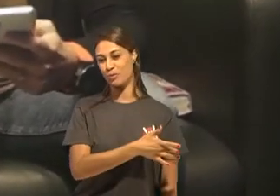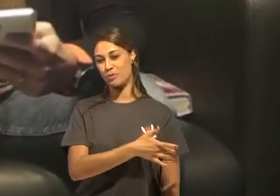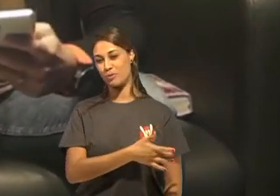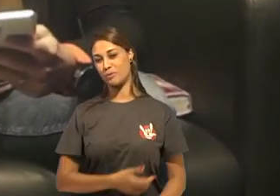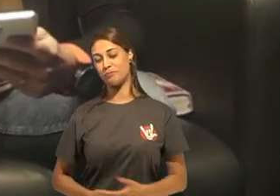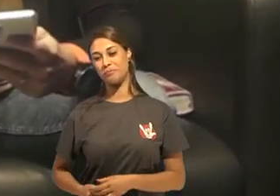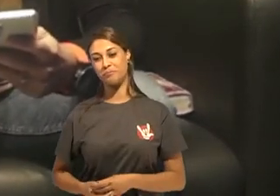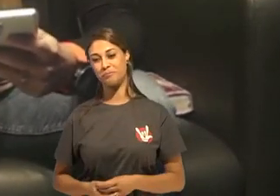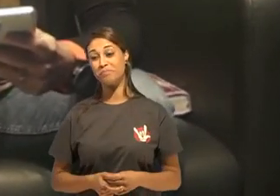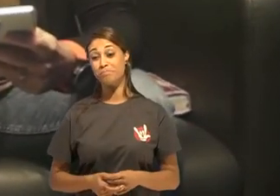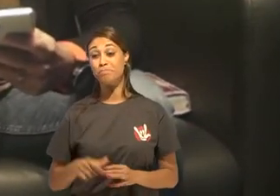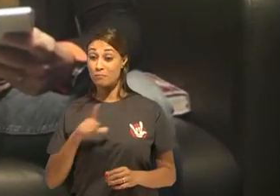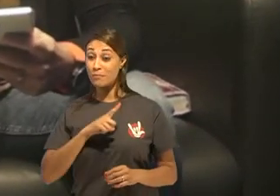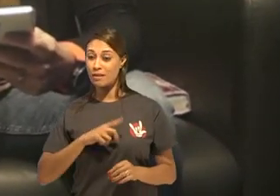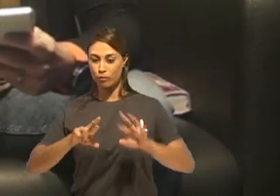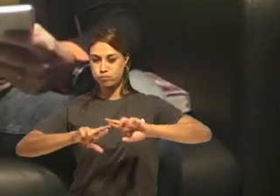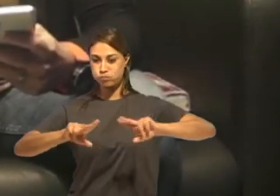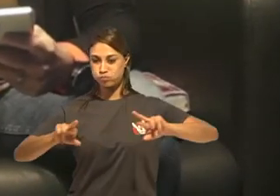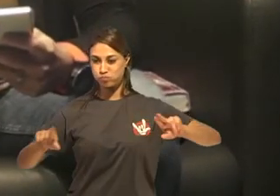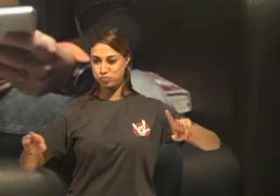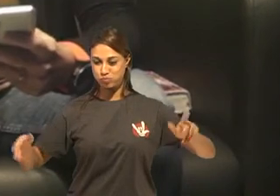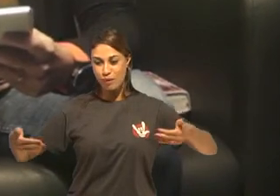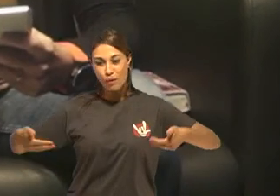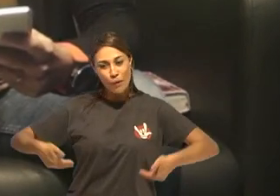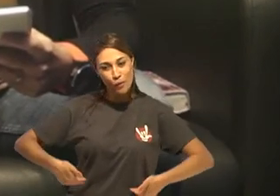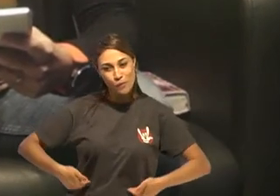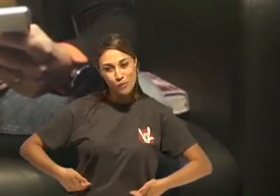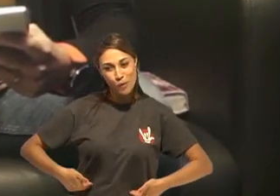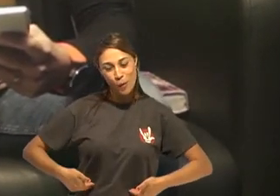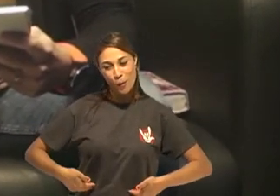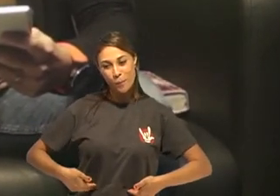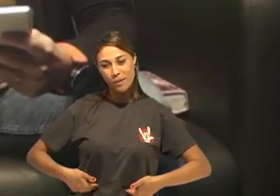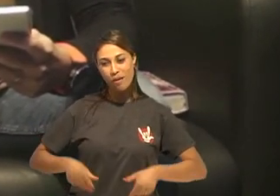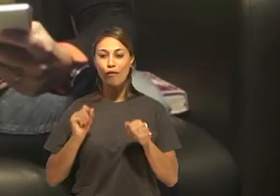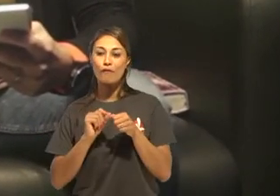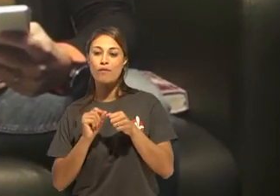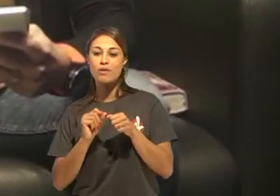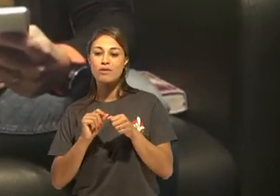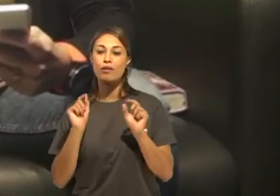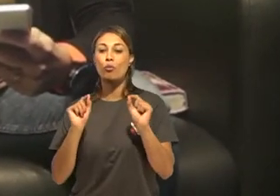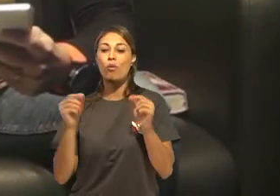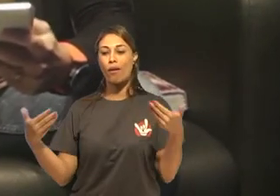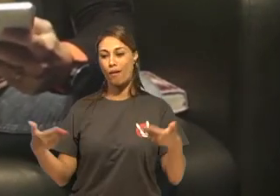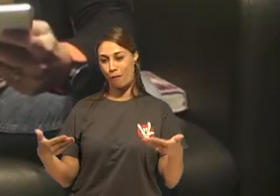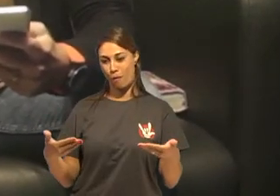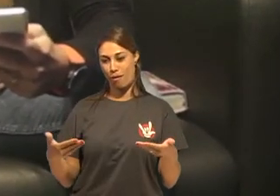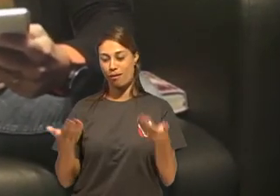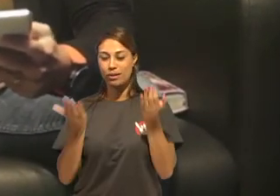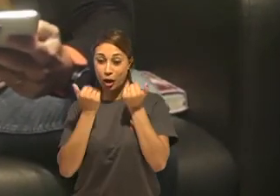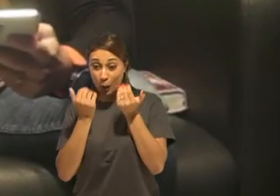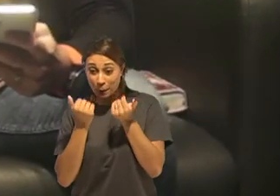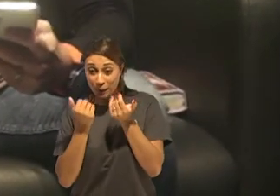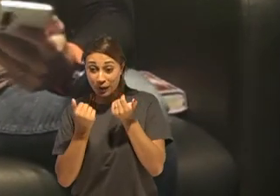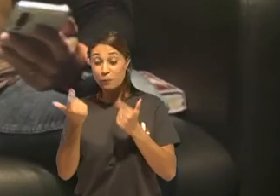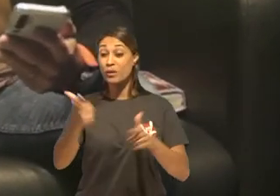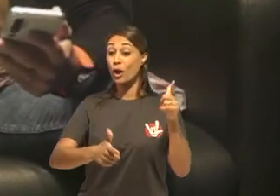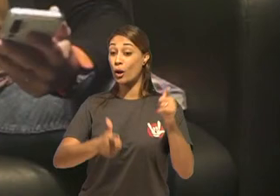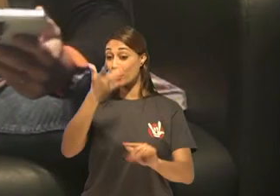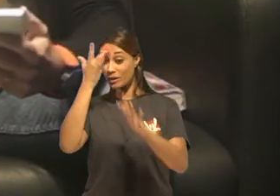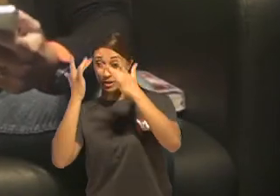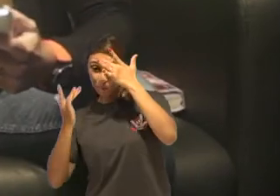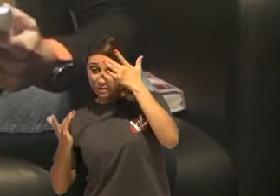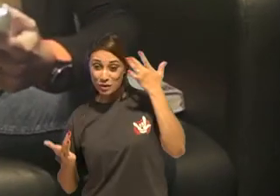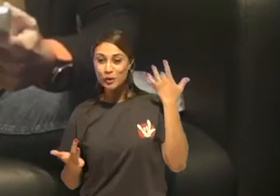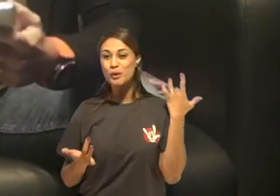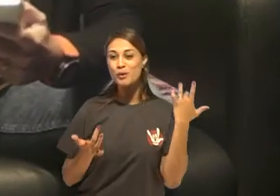Então, bastante gente com fome aqui, falando que estaria agora comendo. Outras pessoas dizendo que, tem um aqui, eu não vou falar o